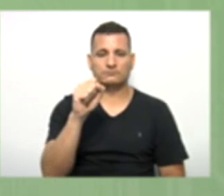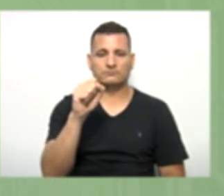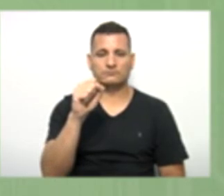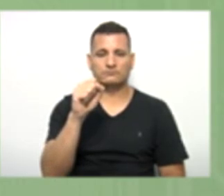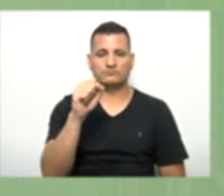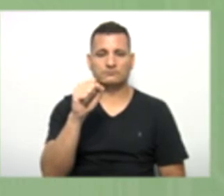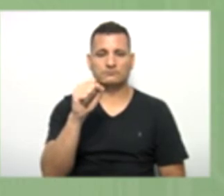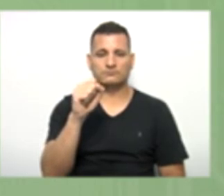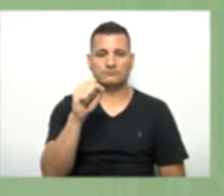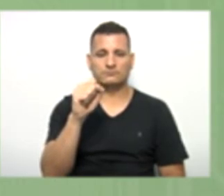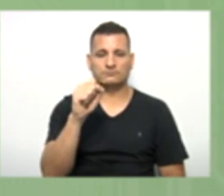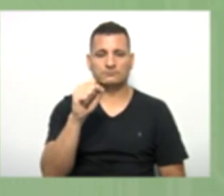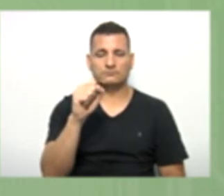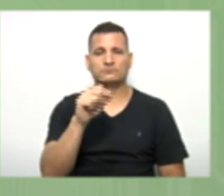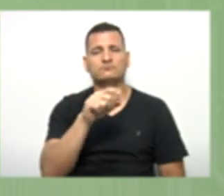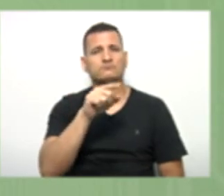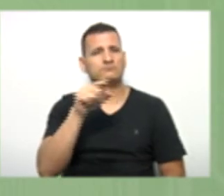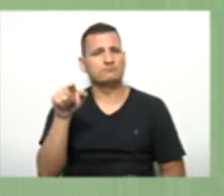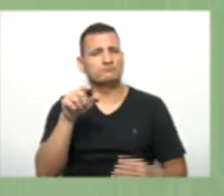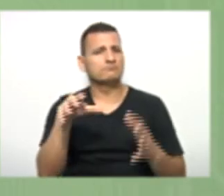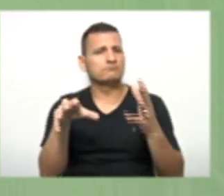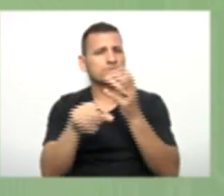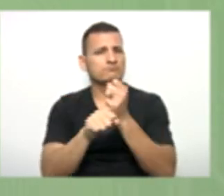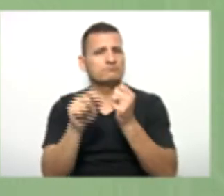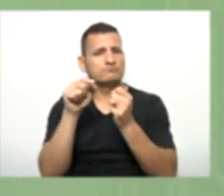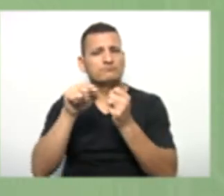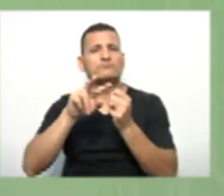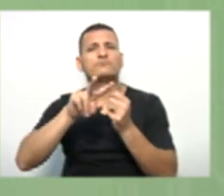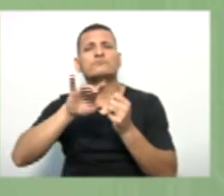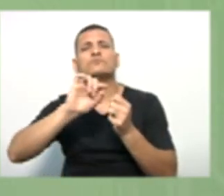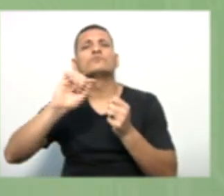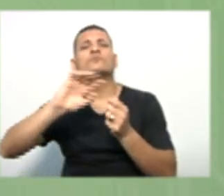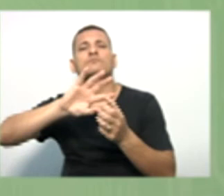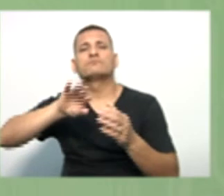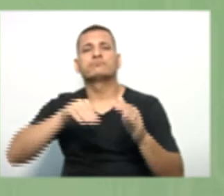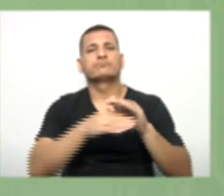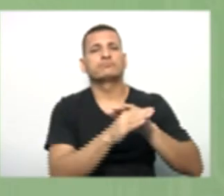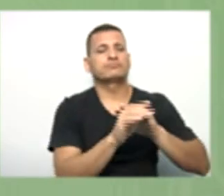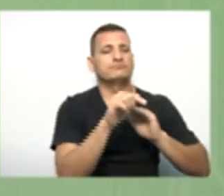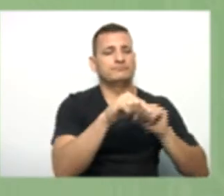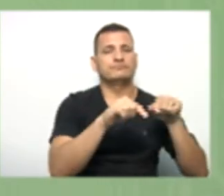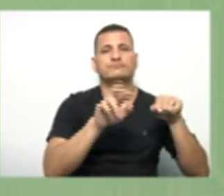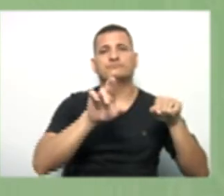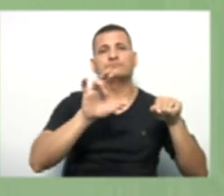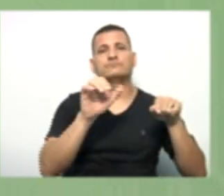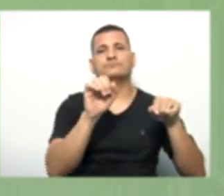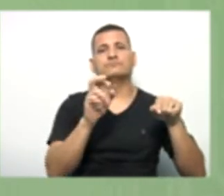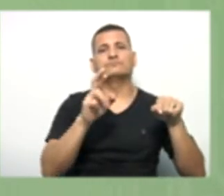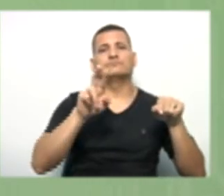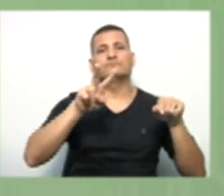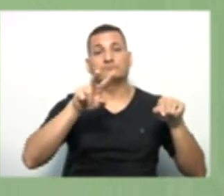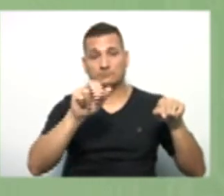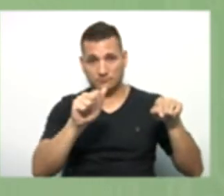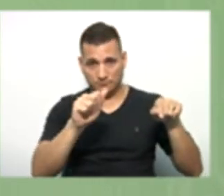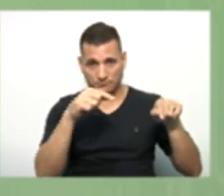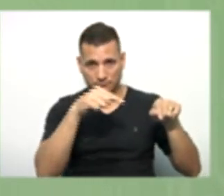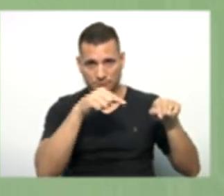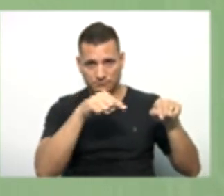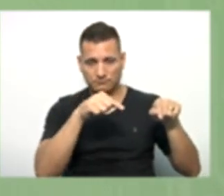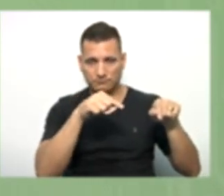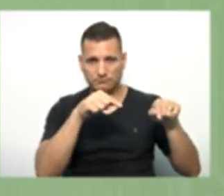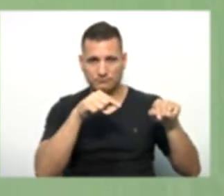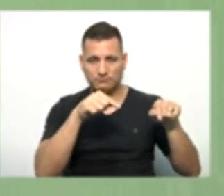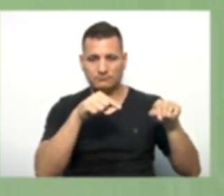o valor total será destinado à reserva de assistência técnica, educacional e social. Até aqui,